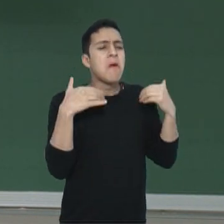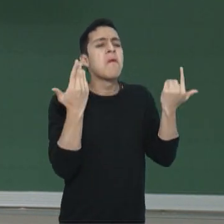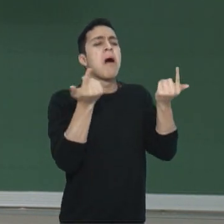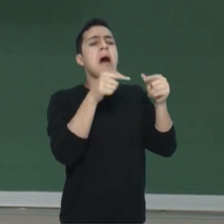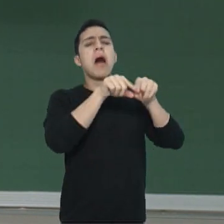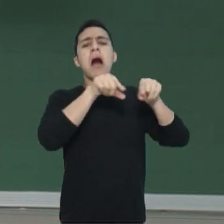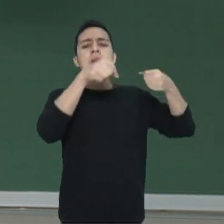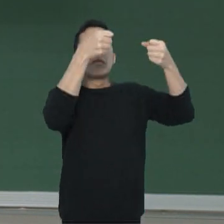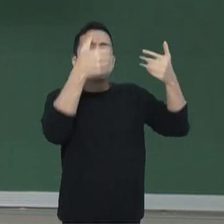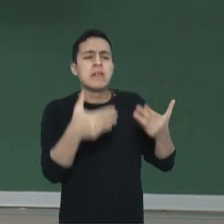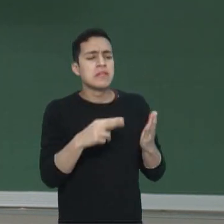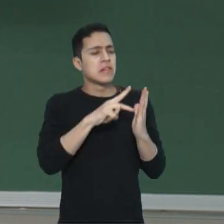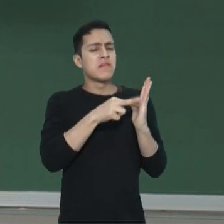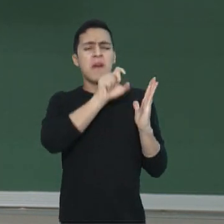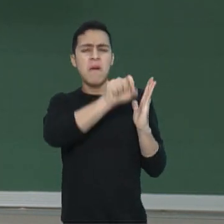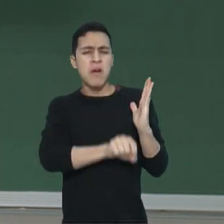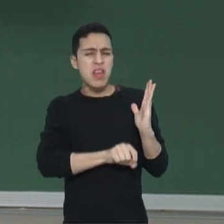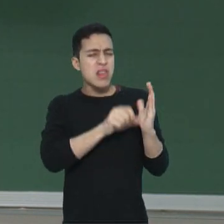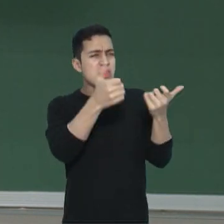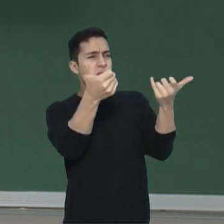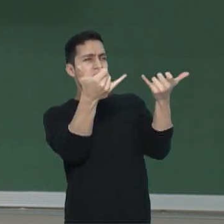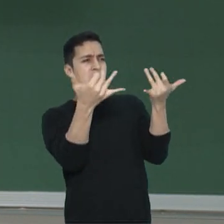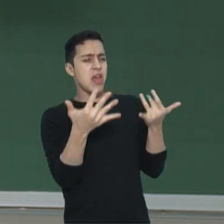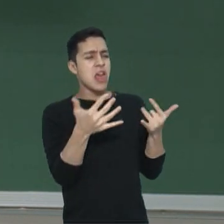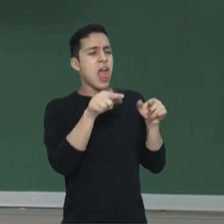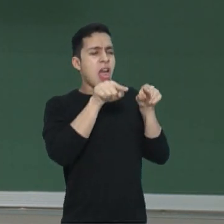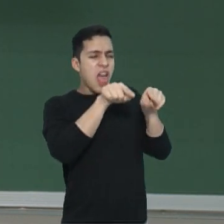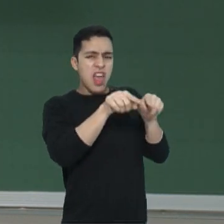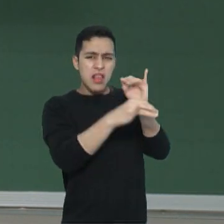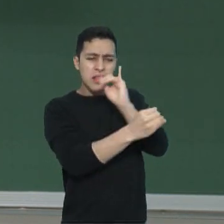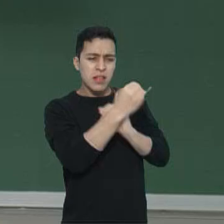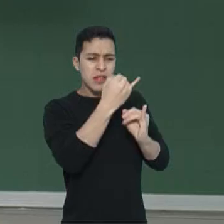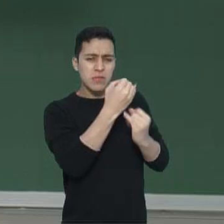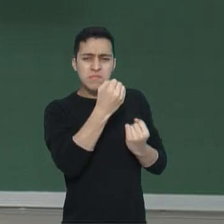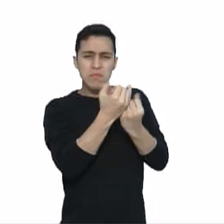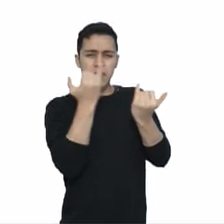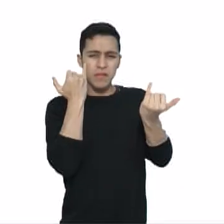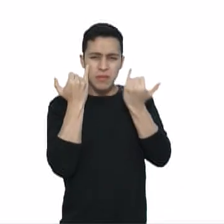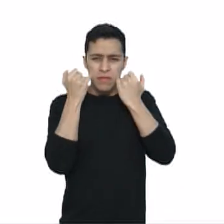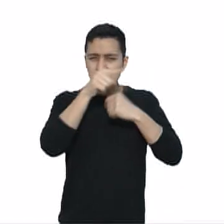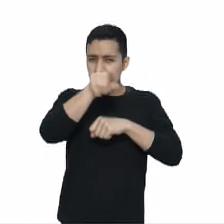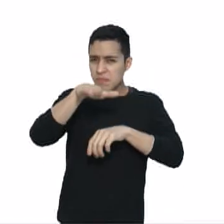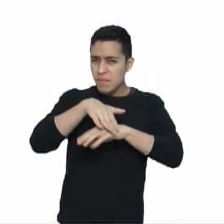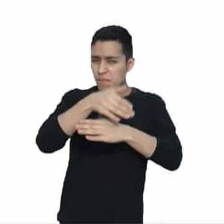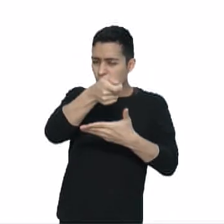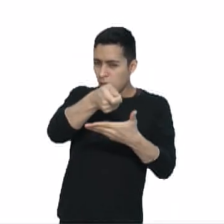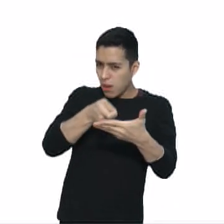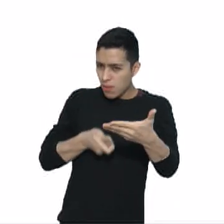dessa explicação, dessa afirmação, suporte de informação? Anote.